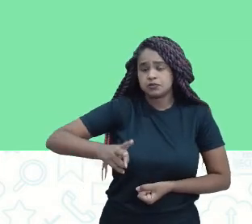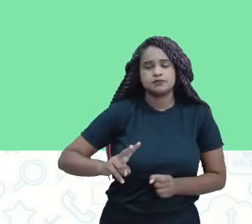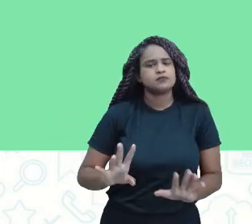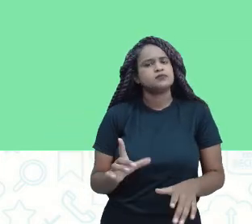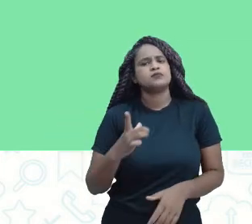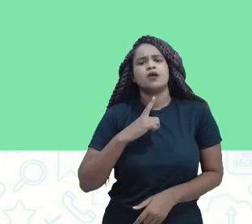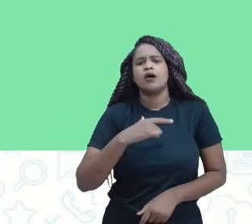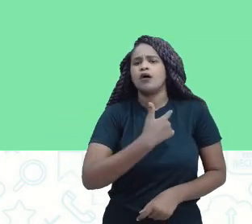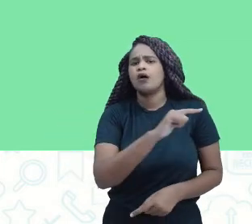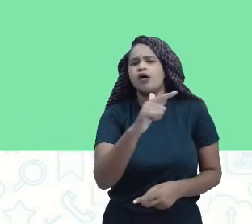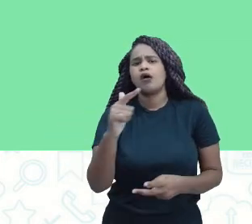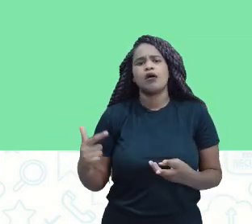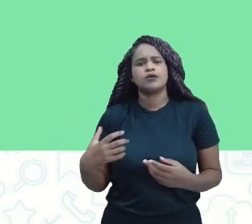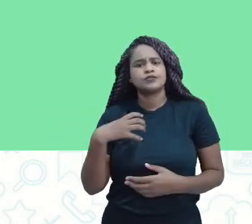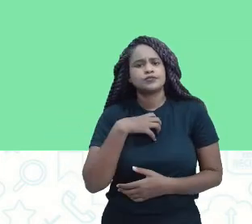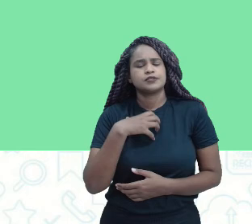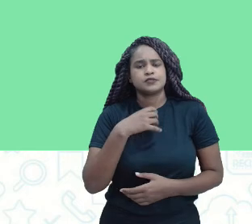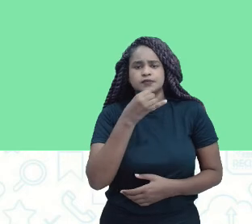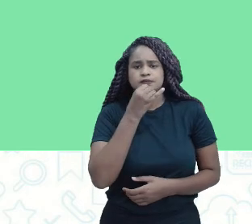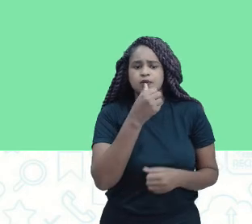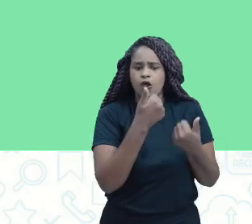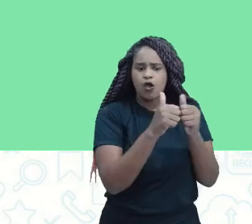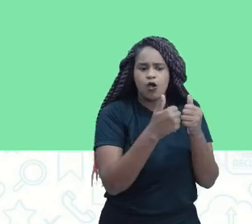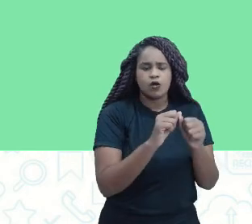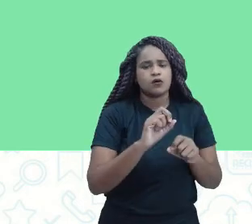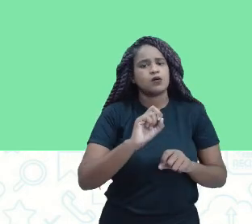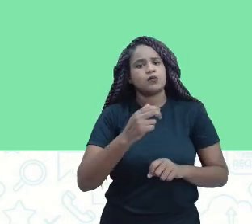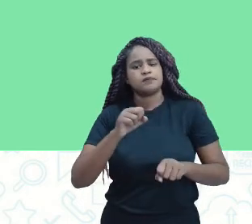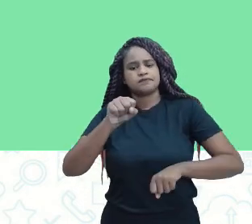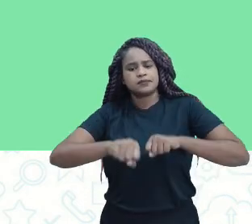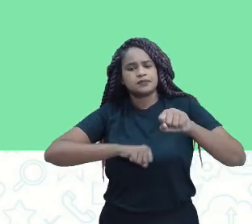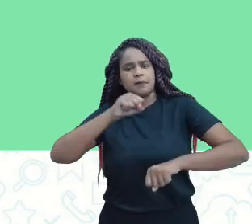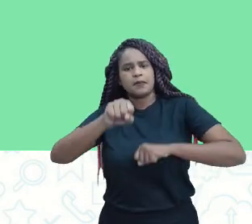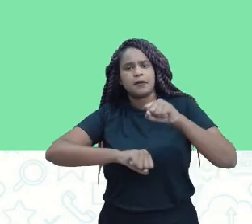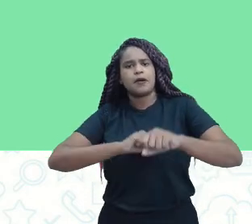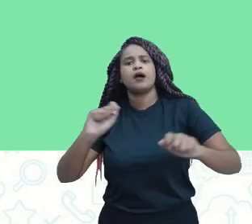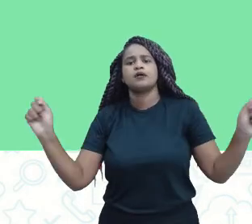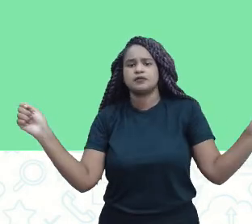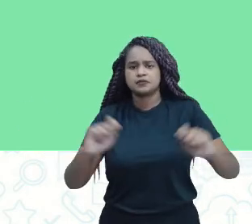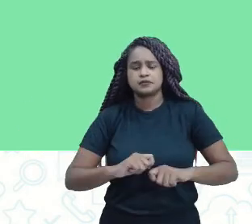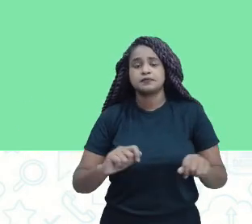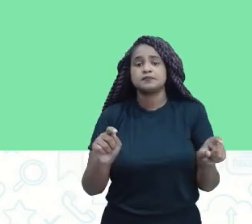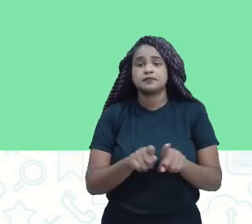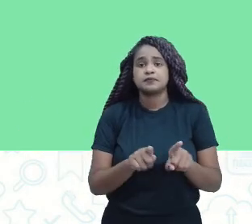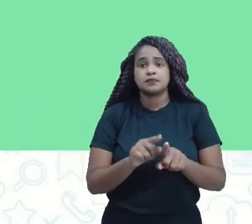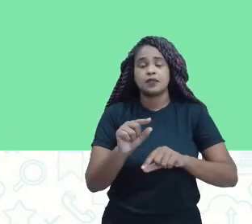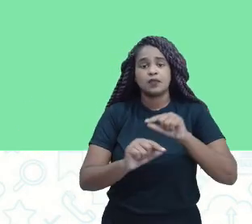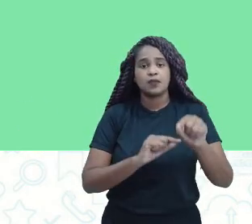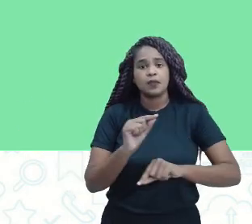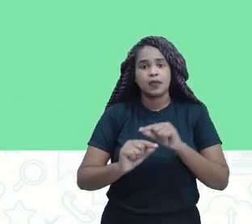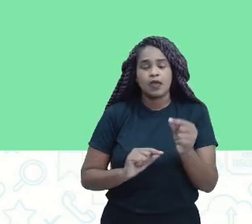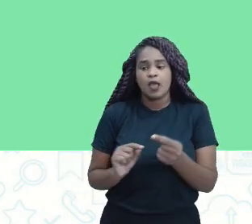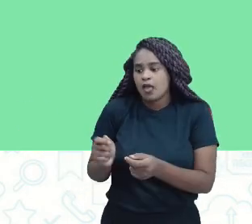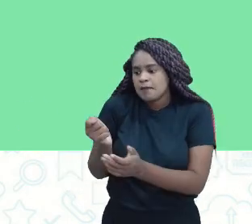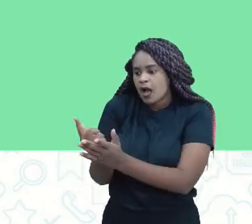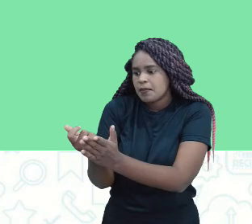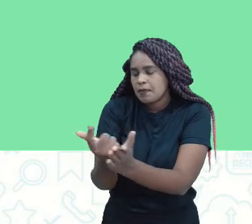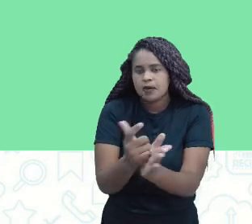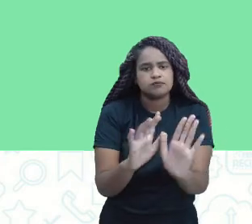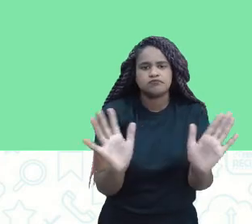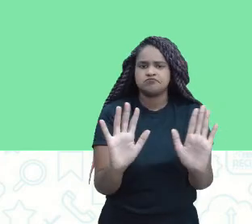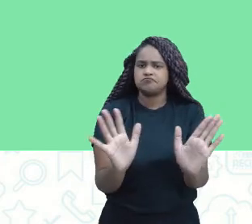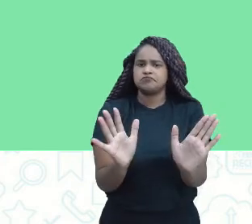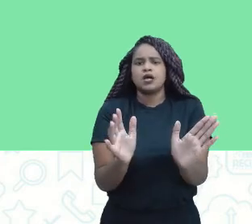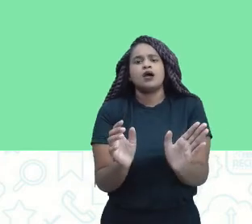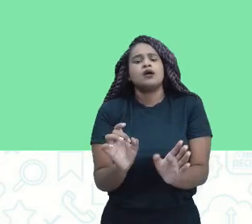transportes alternativos, ou pegar o coletivo, ou bicicleta, por exemplo. O consumismo, compre apenas o